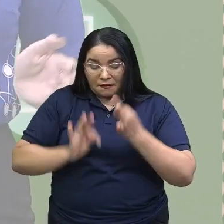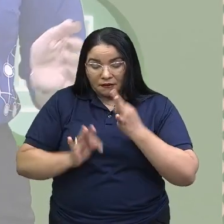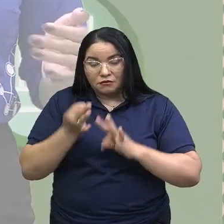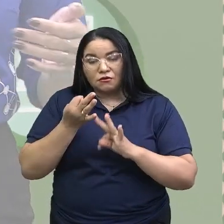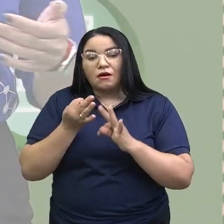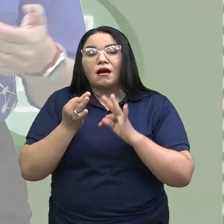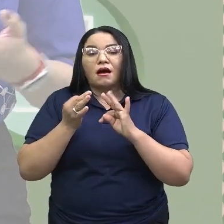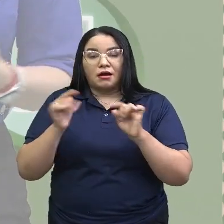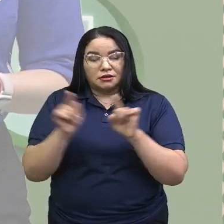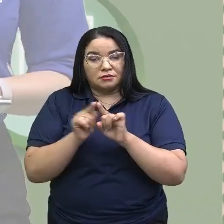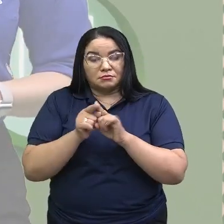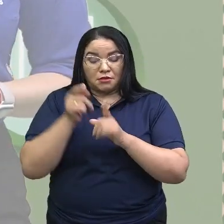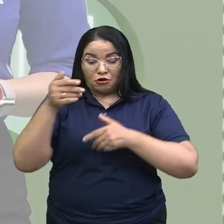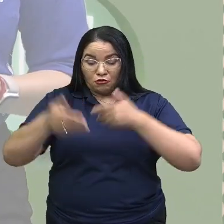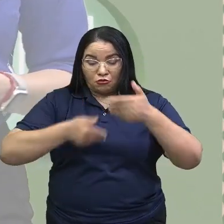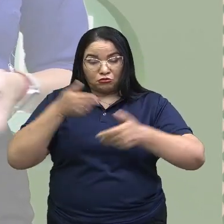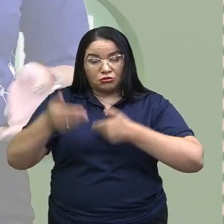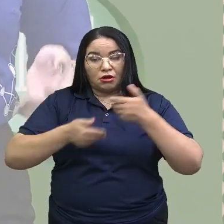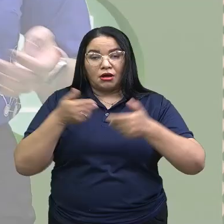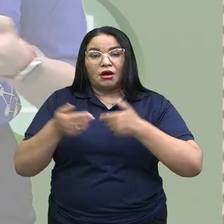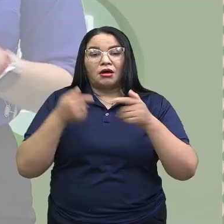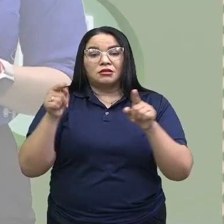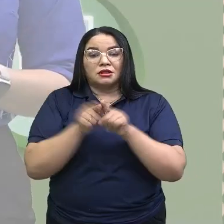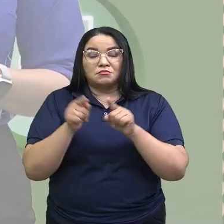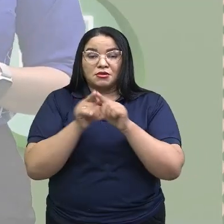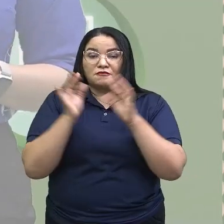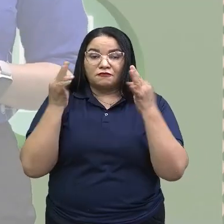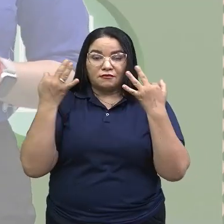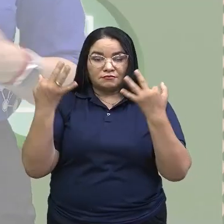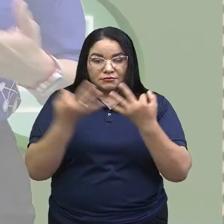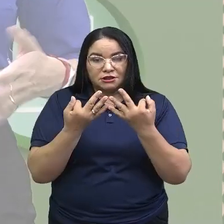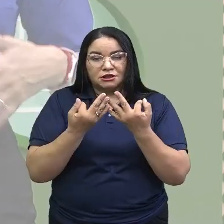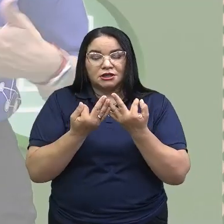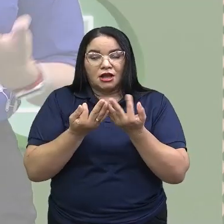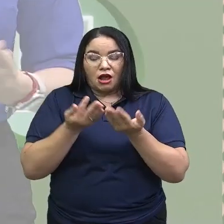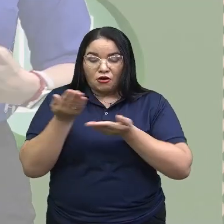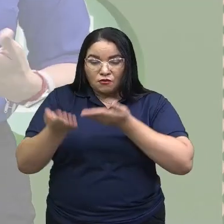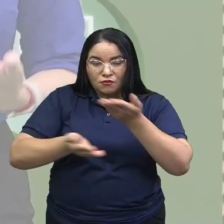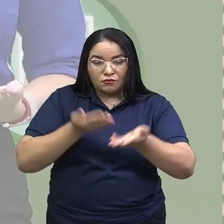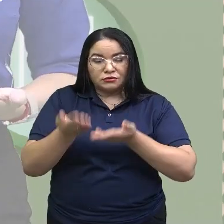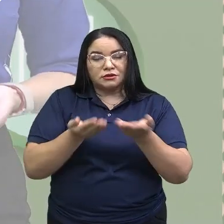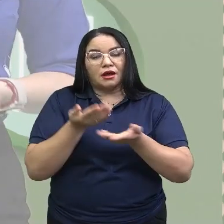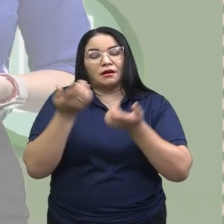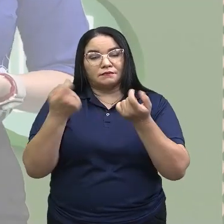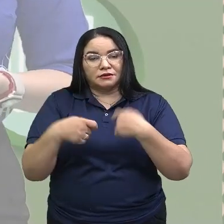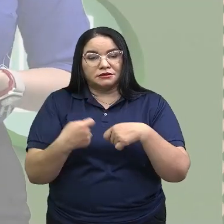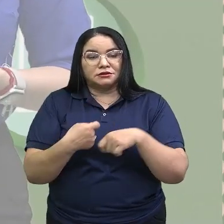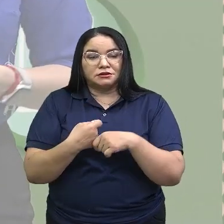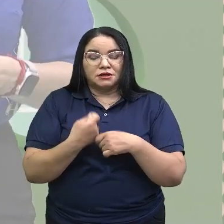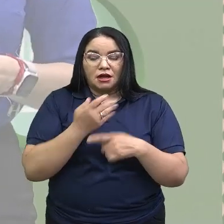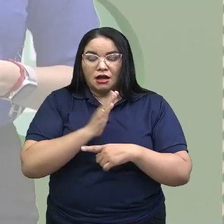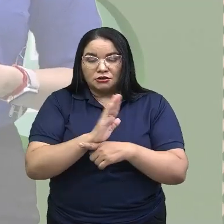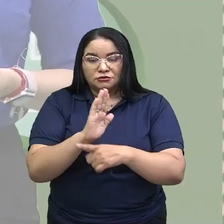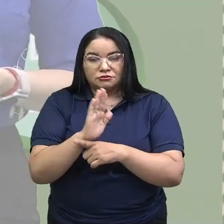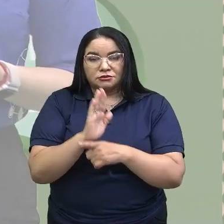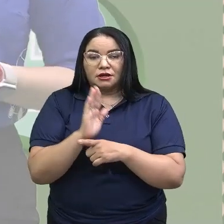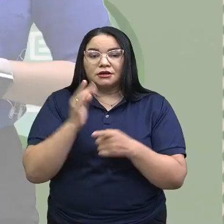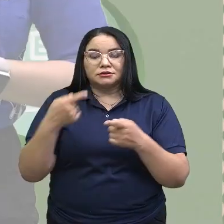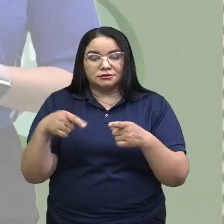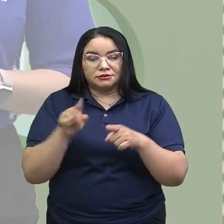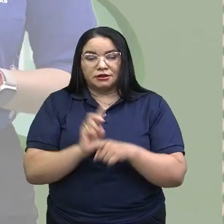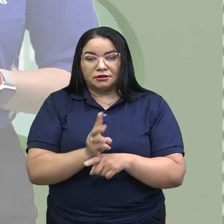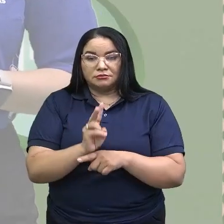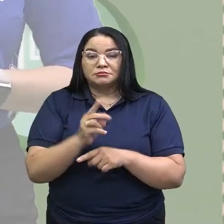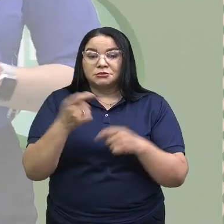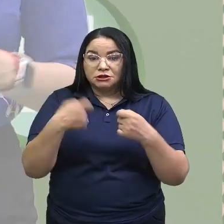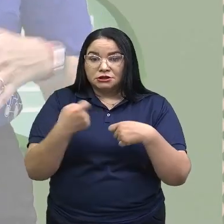ter também todo o cuidado parental, né, dos familiares, para auxiliar e ajudar essa pessoa. É necessário